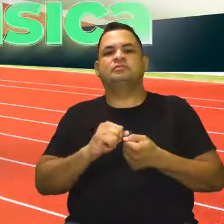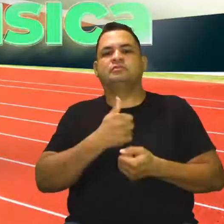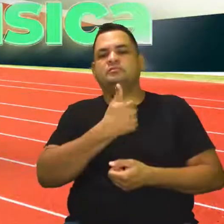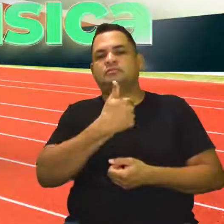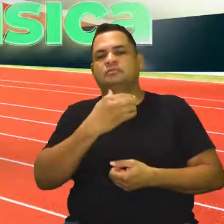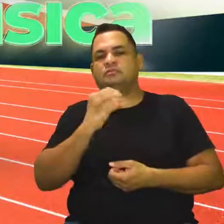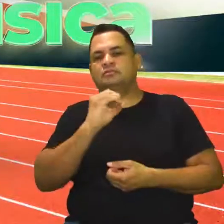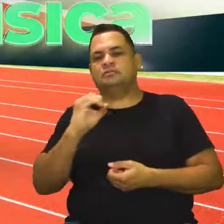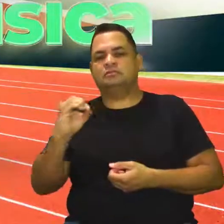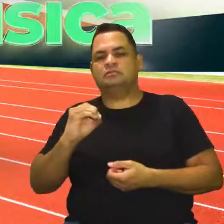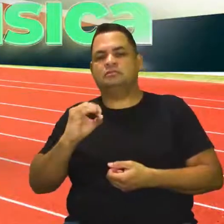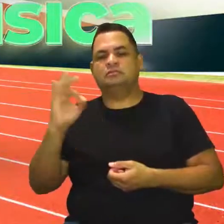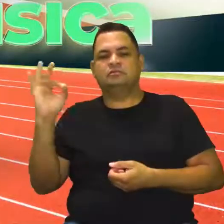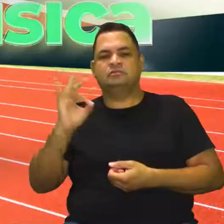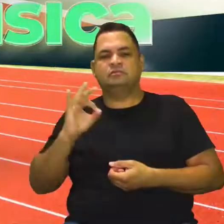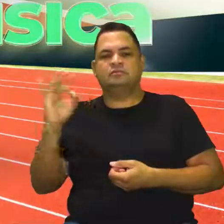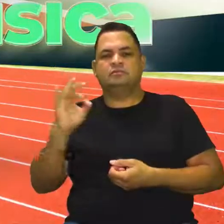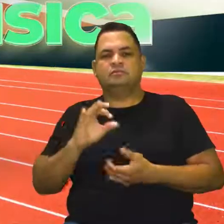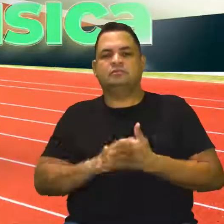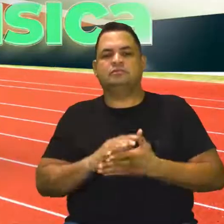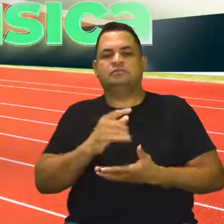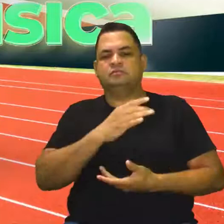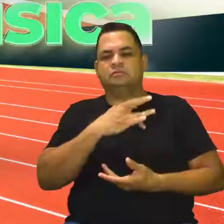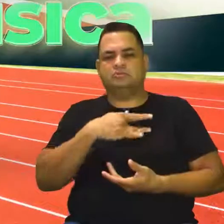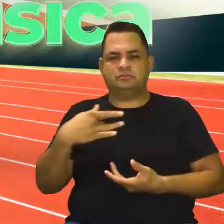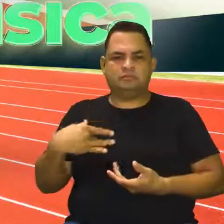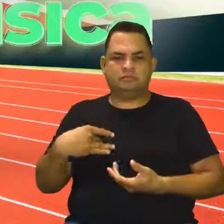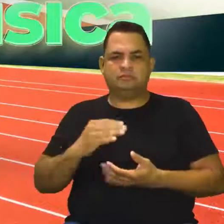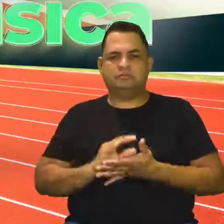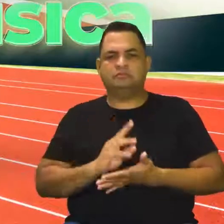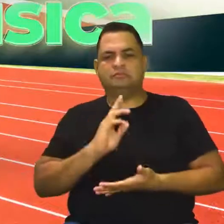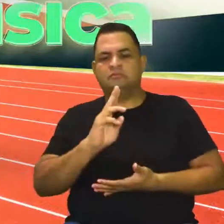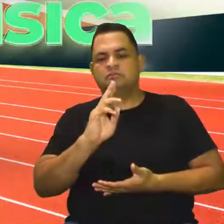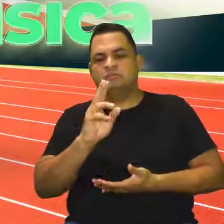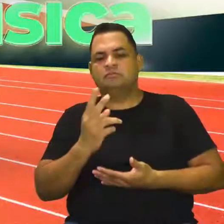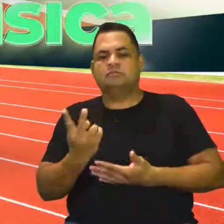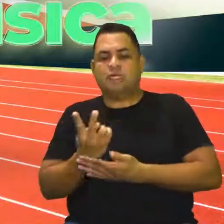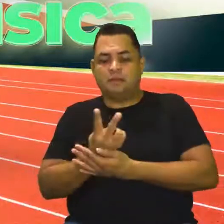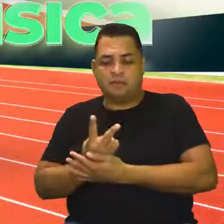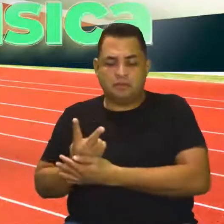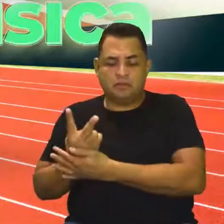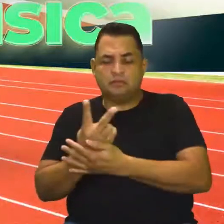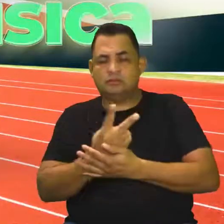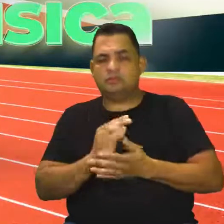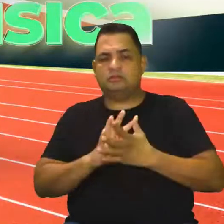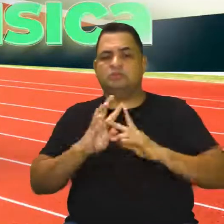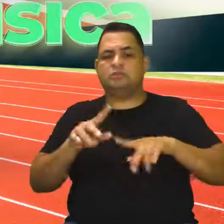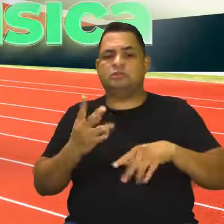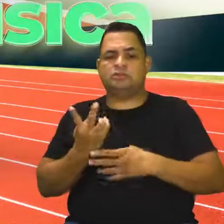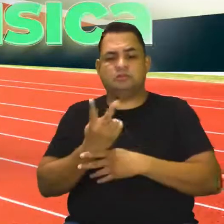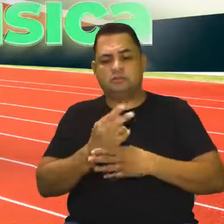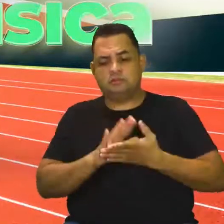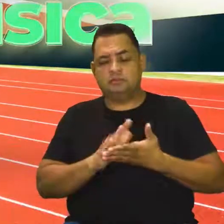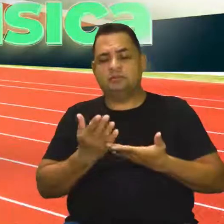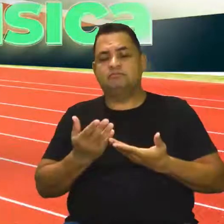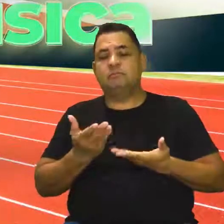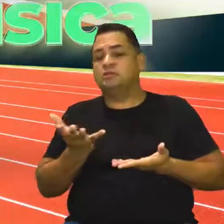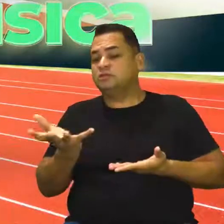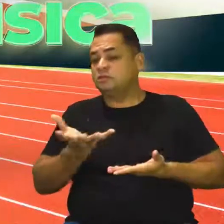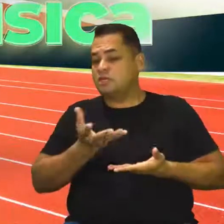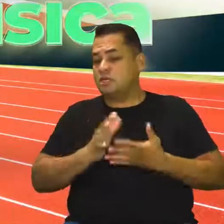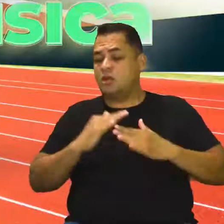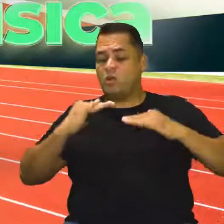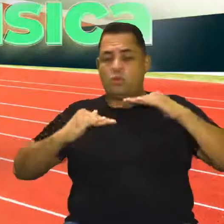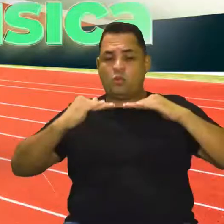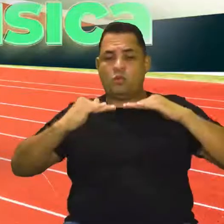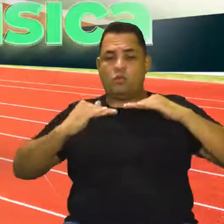Então, a gente não tem 100% de saúde, né? A gente está sempre em busca, mas a gente vai buscando ali o equilíbrio. O ideal é